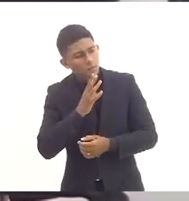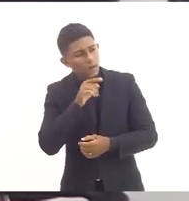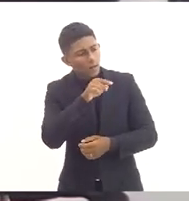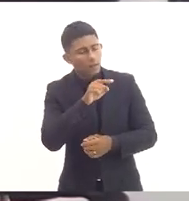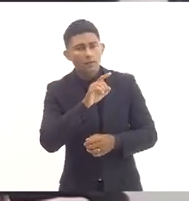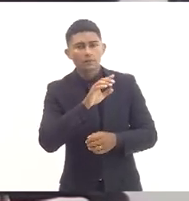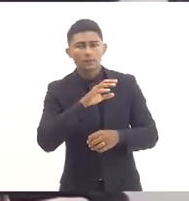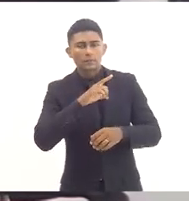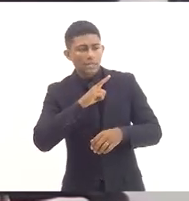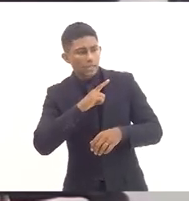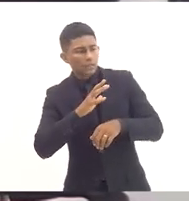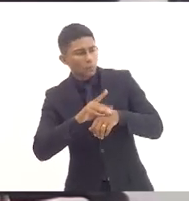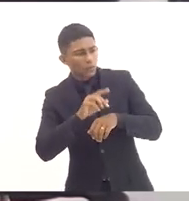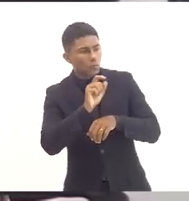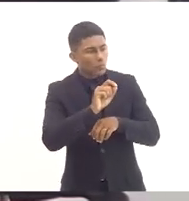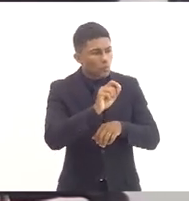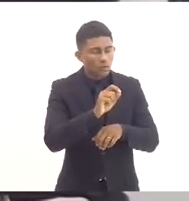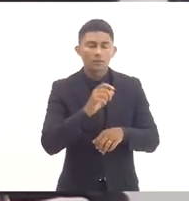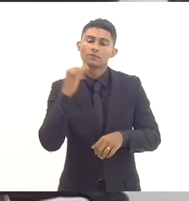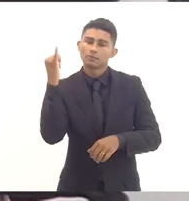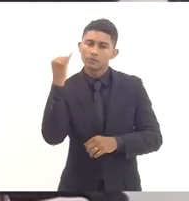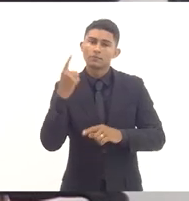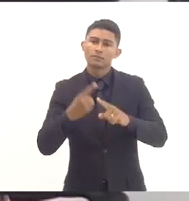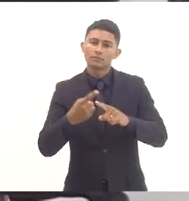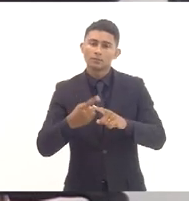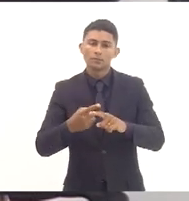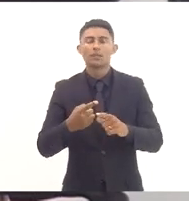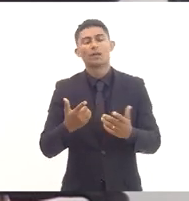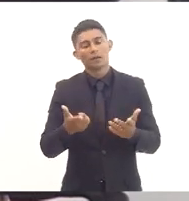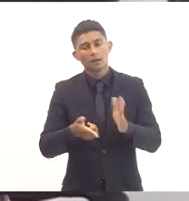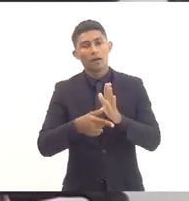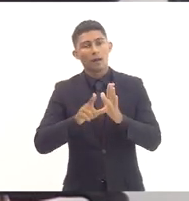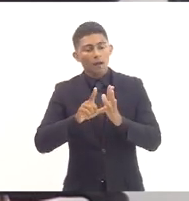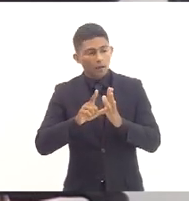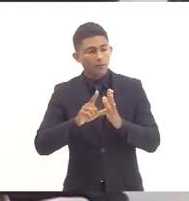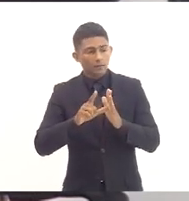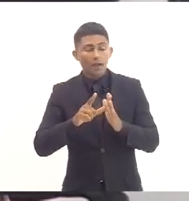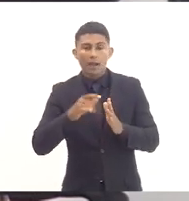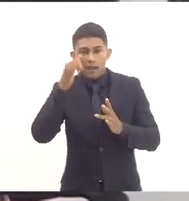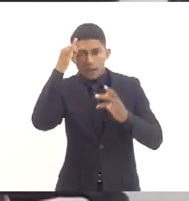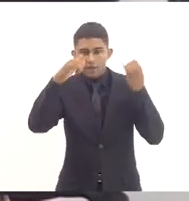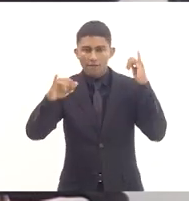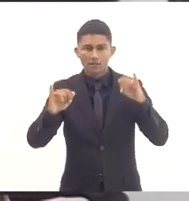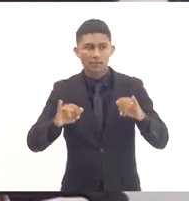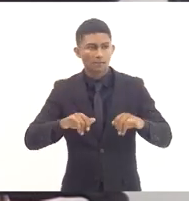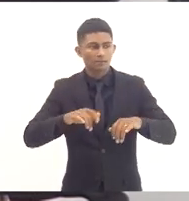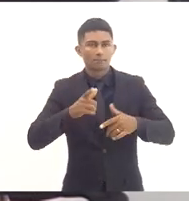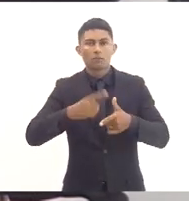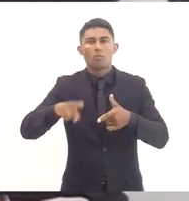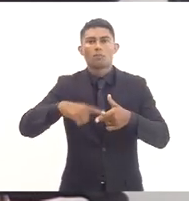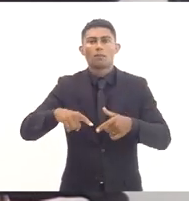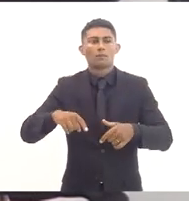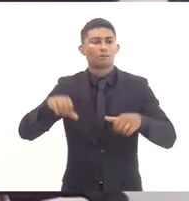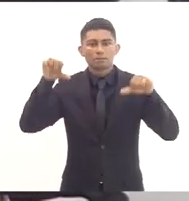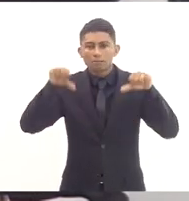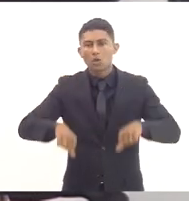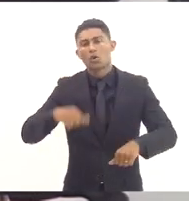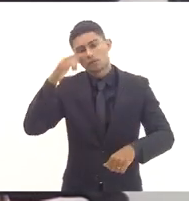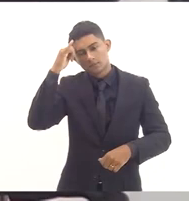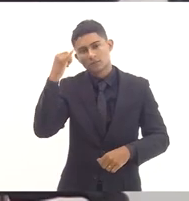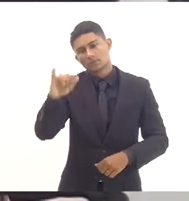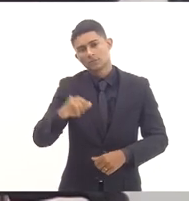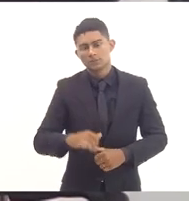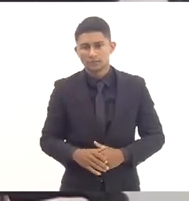consegue evitar muita situações a quero a a